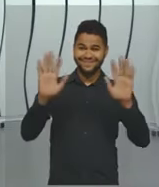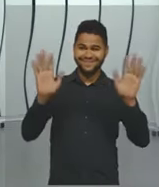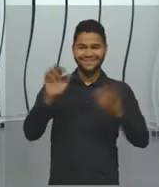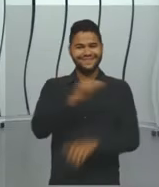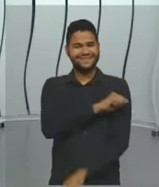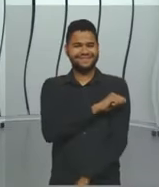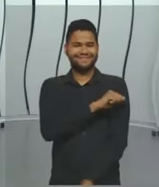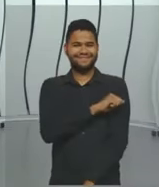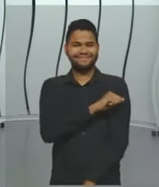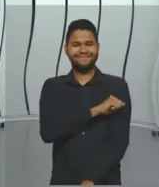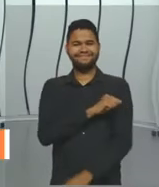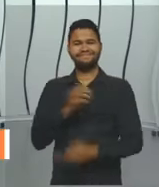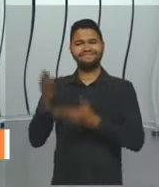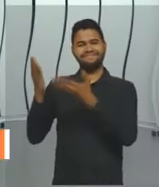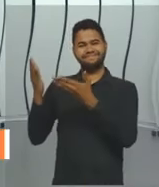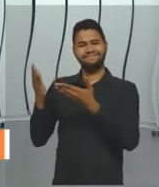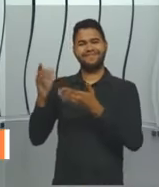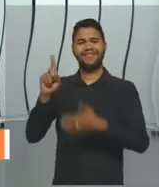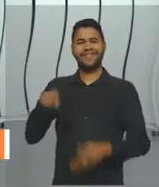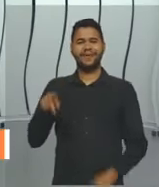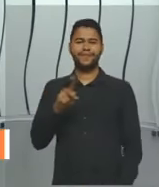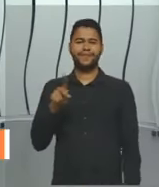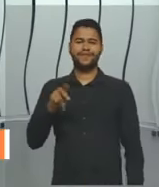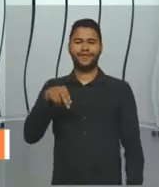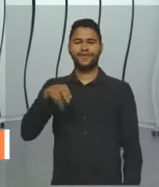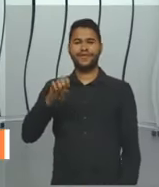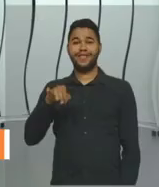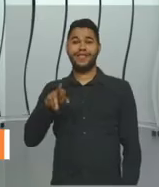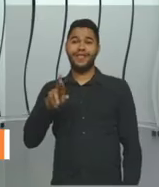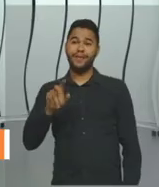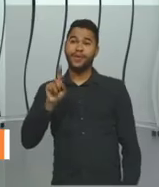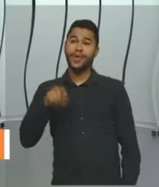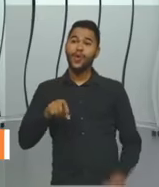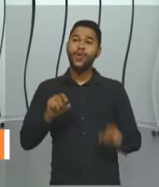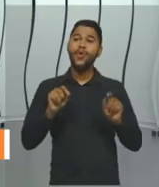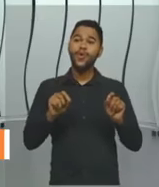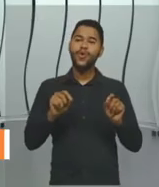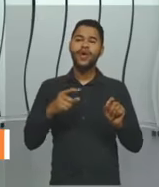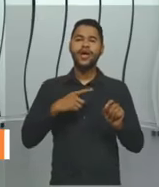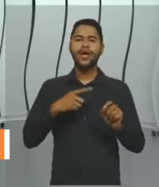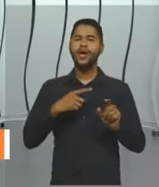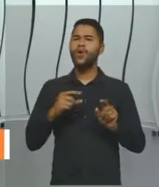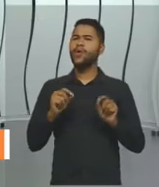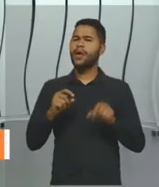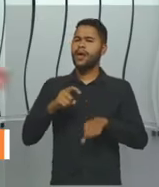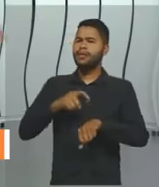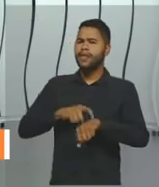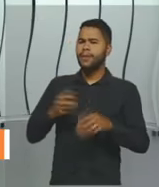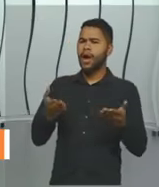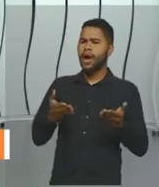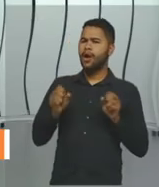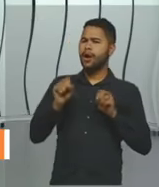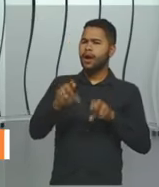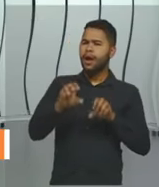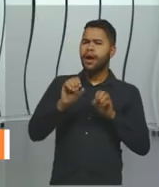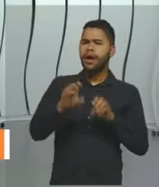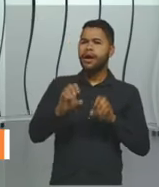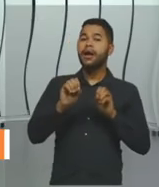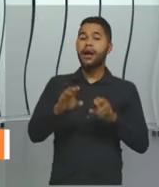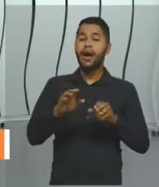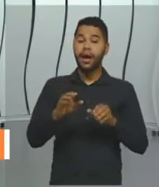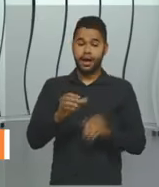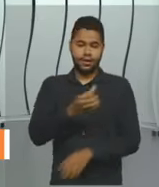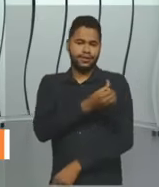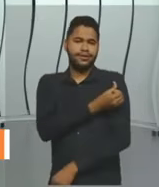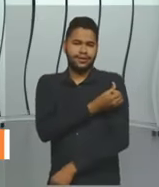students, I am teacher Nemer Jonon. I'm happy to be here with you one more time. Hoje a nossa aula vai para o 6º